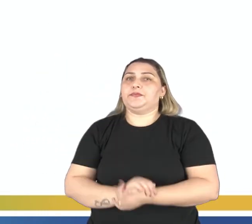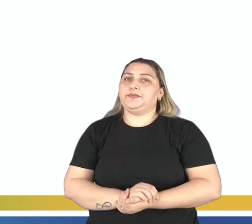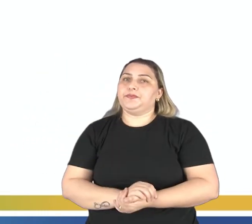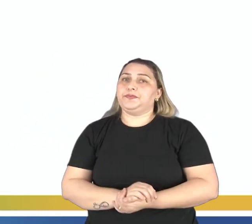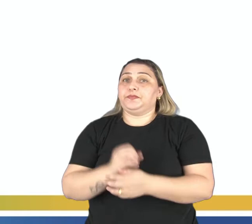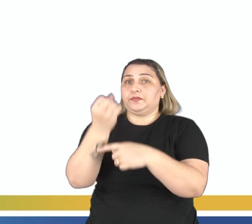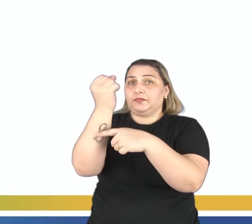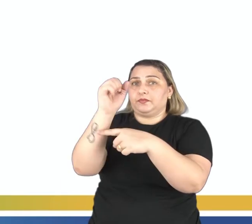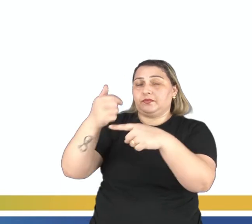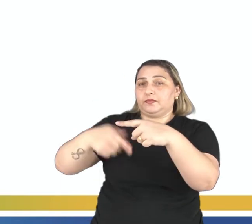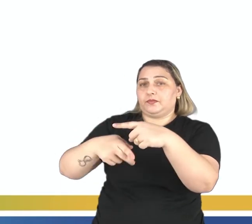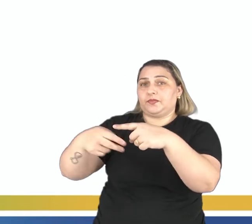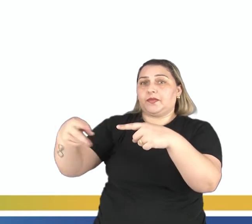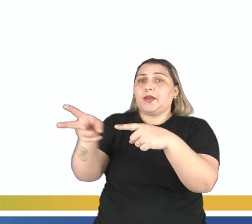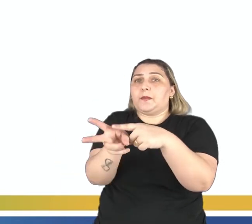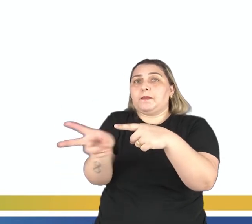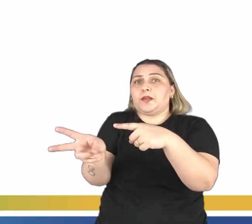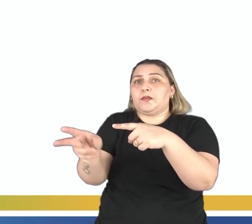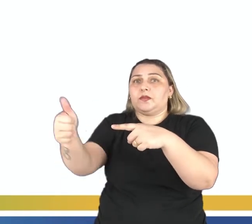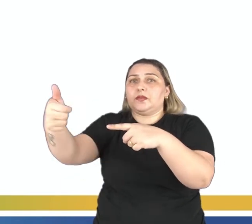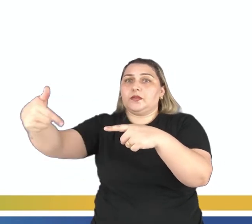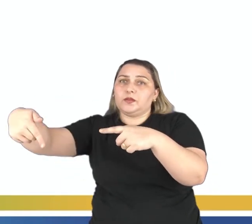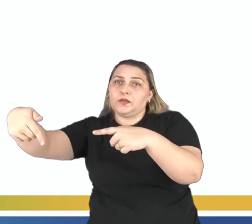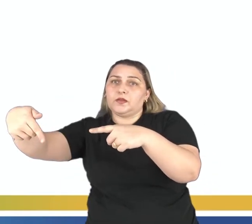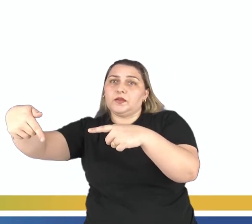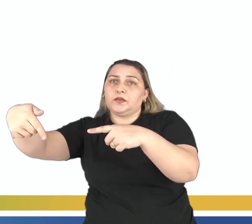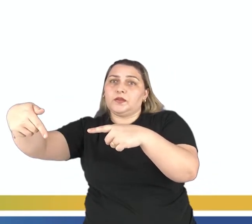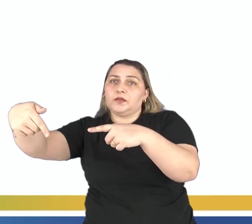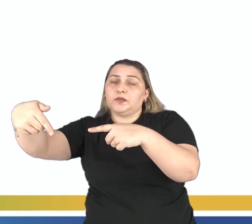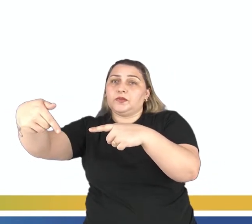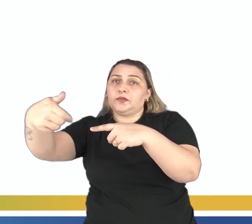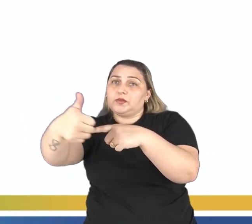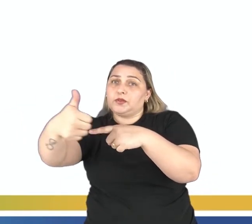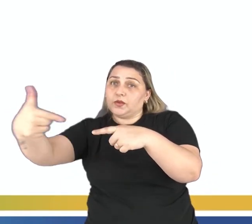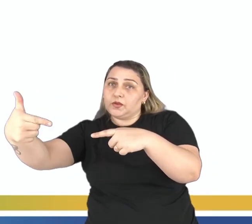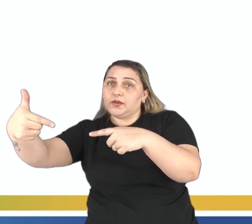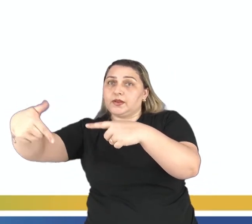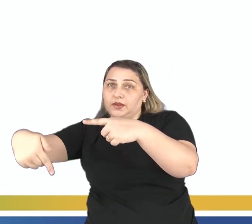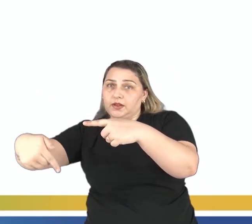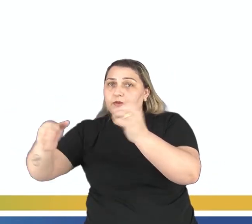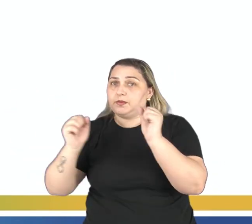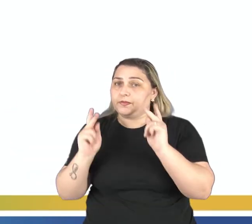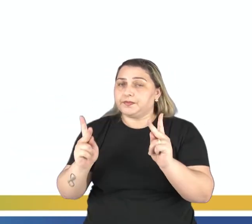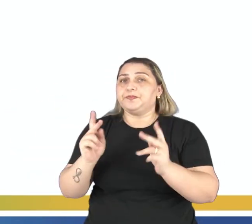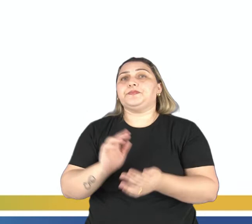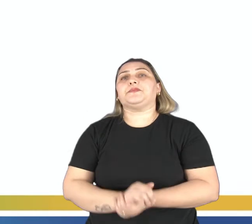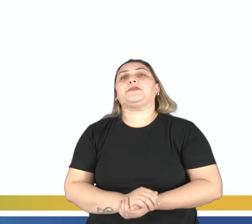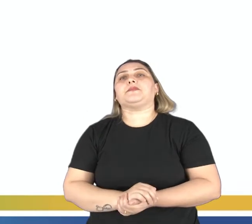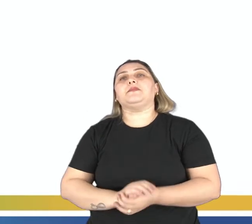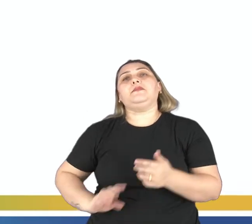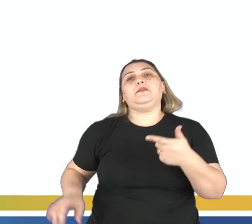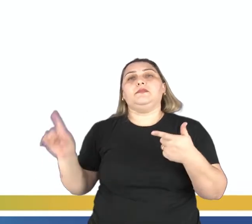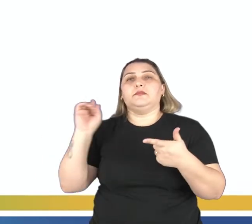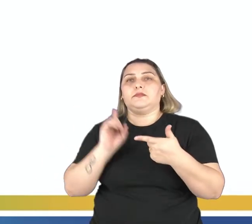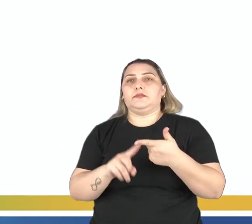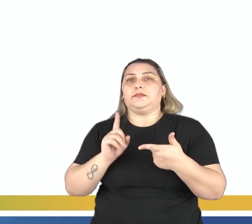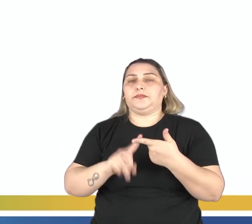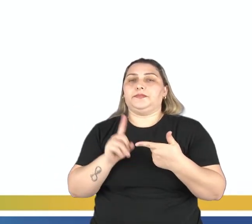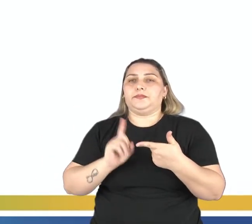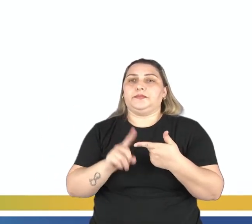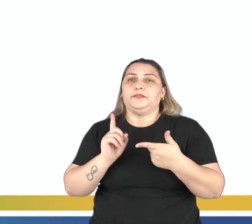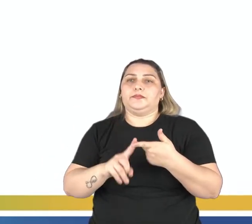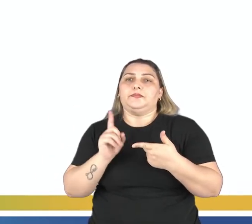é menor que 12/7, ok? Muito bem. Então, na segunda situação, pessoal,